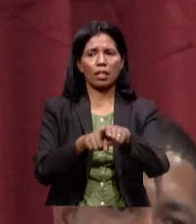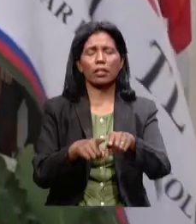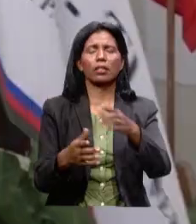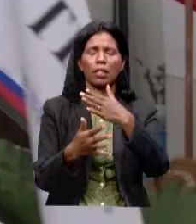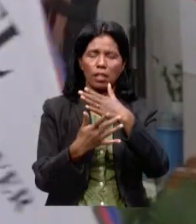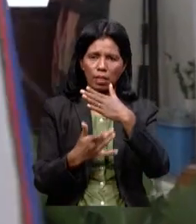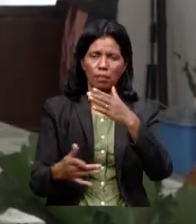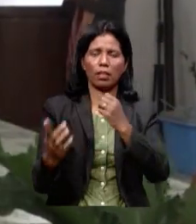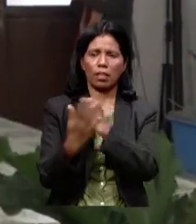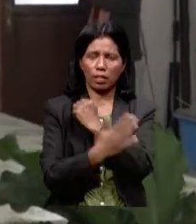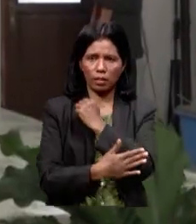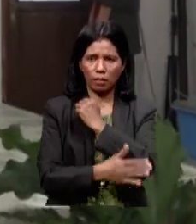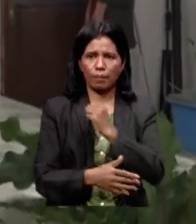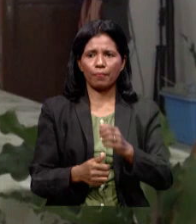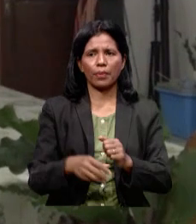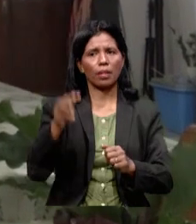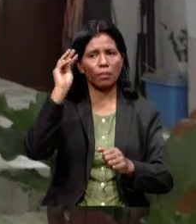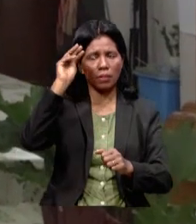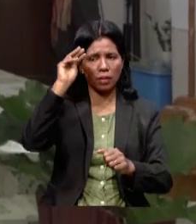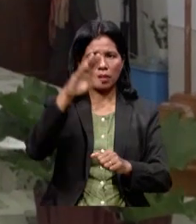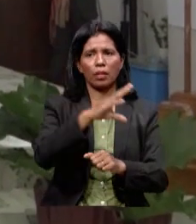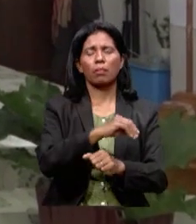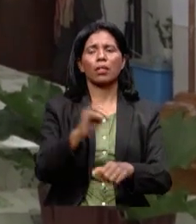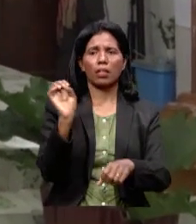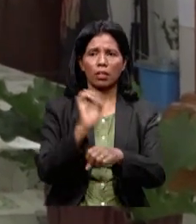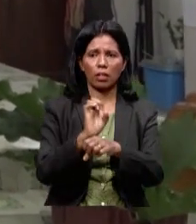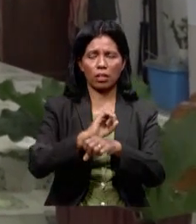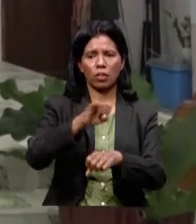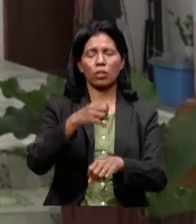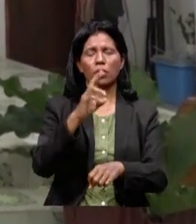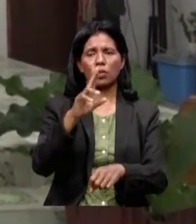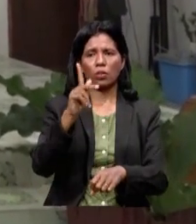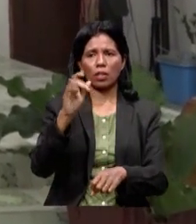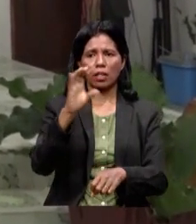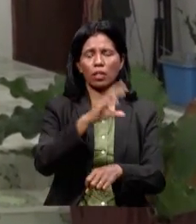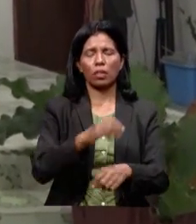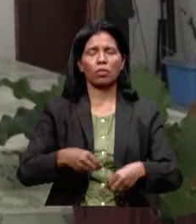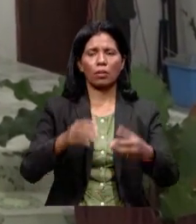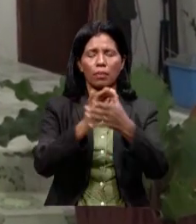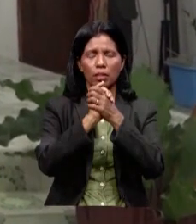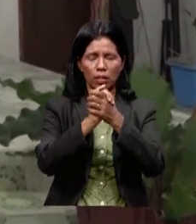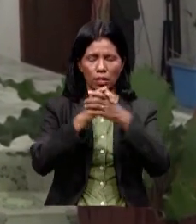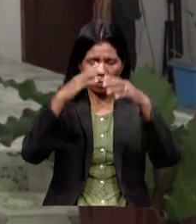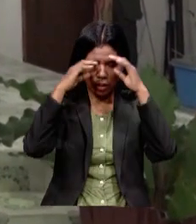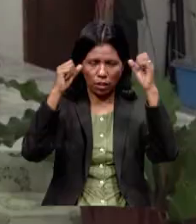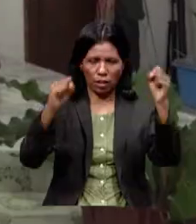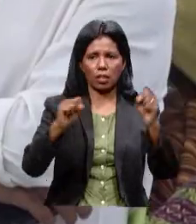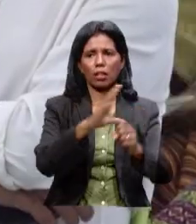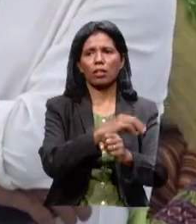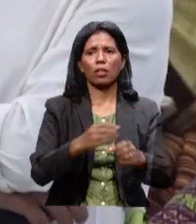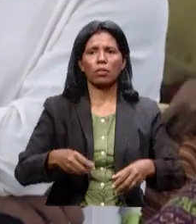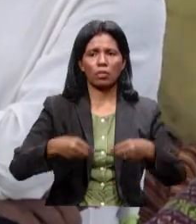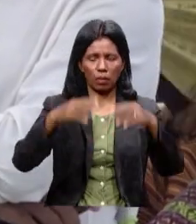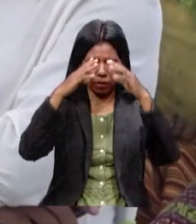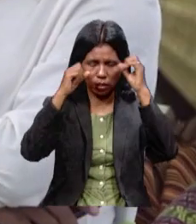bangsa. Ministro Coordenador Assunto Econômico Joaquim Amaral congratula presidente CCTL eleito no encoraja